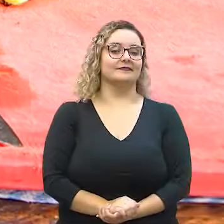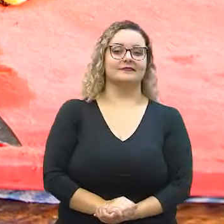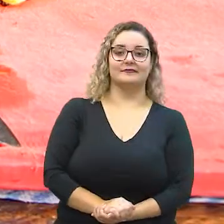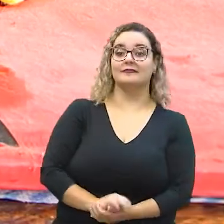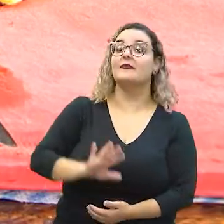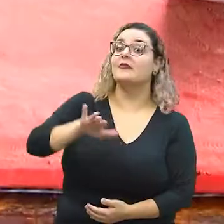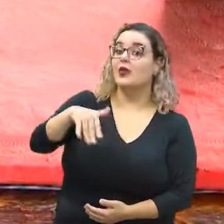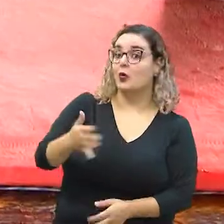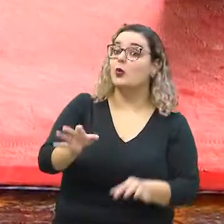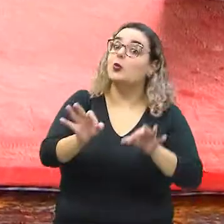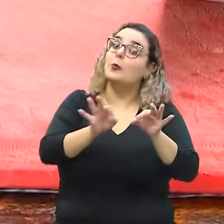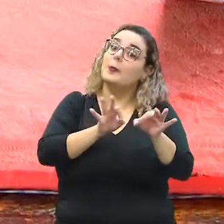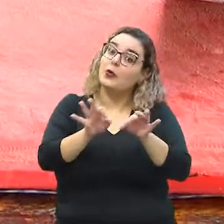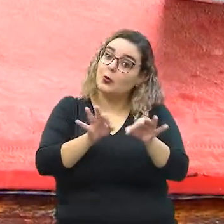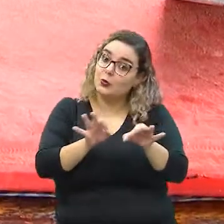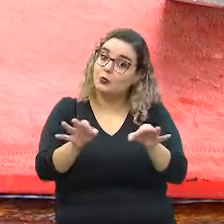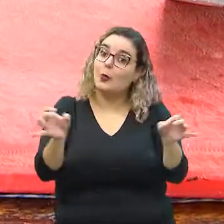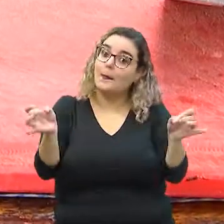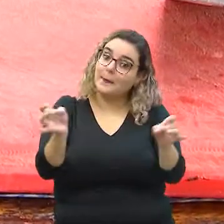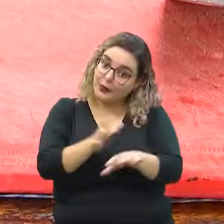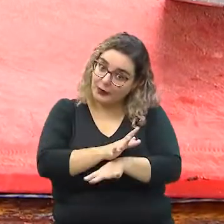Quando estiver pronto, corte.